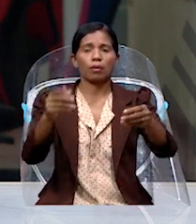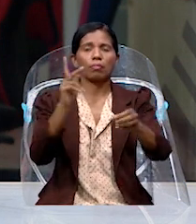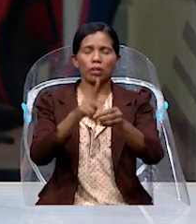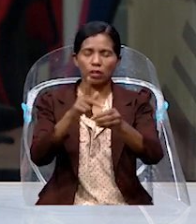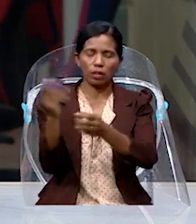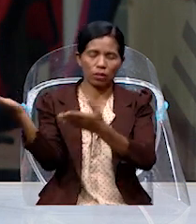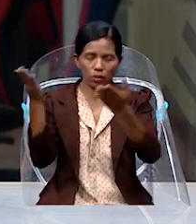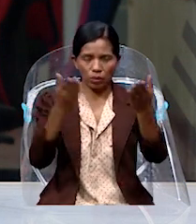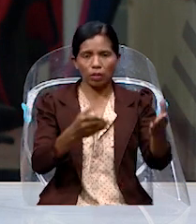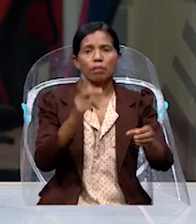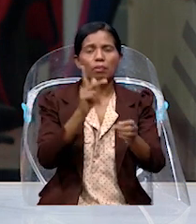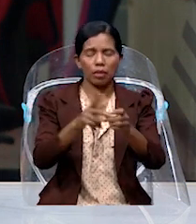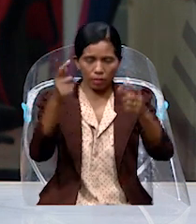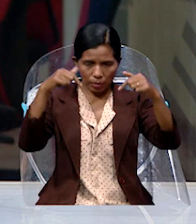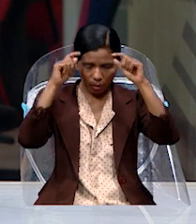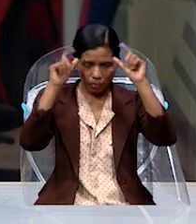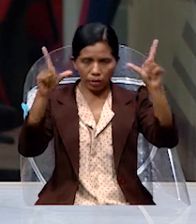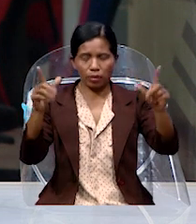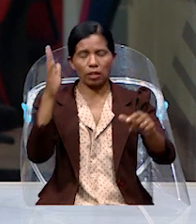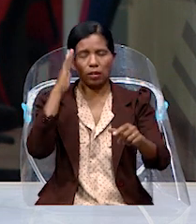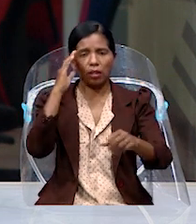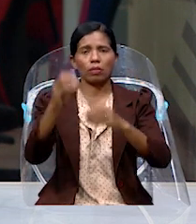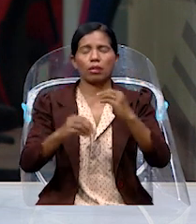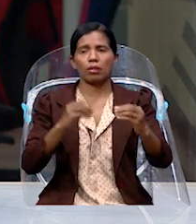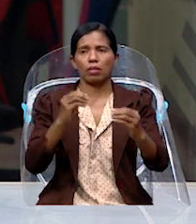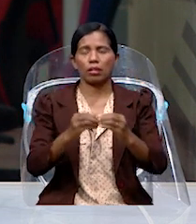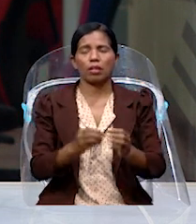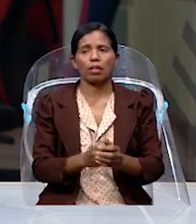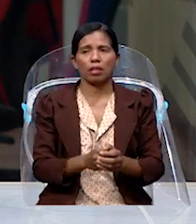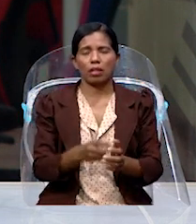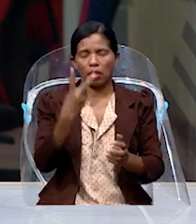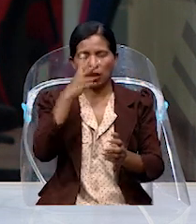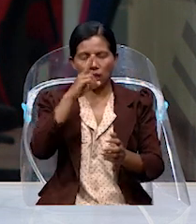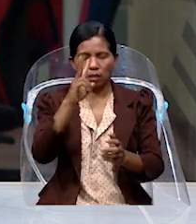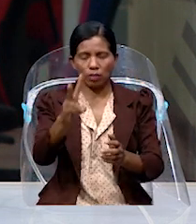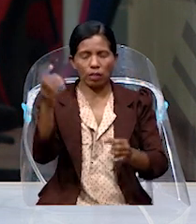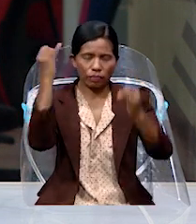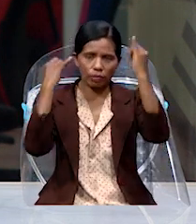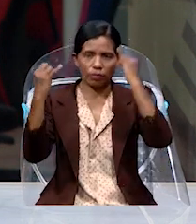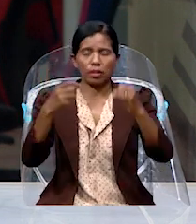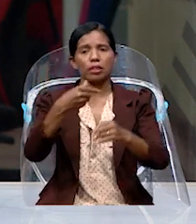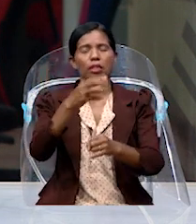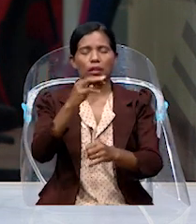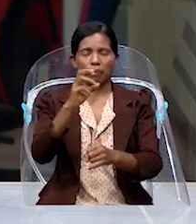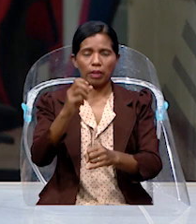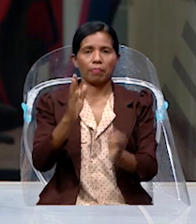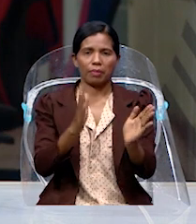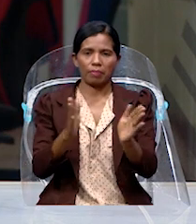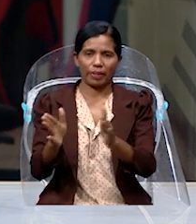mina mai Timor-Leste. Ato atene kleyan kona ba assunto ne, acompanha pacote informação nebe GMN preparona.